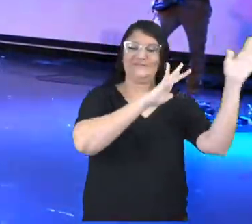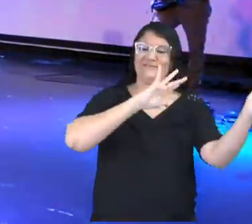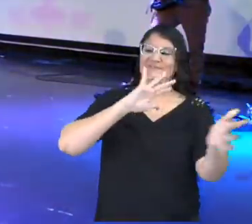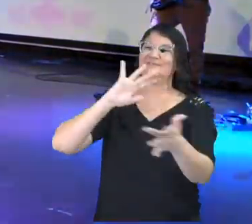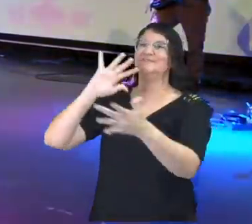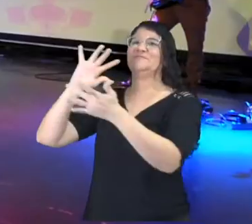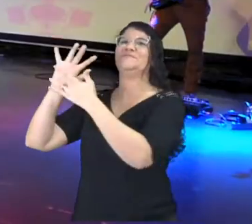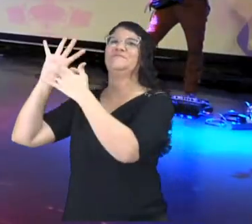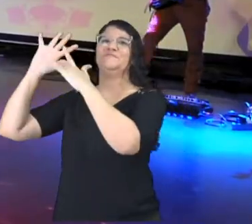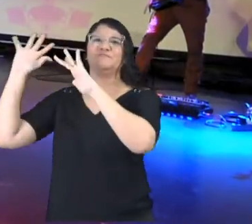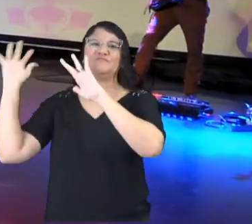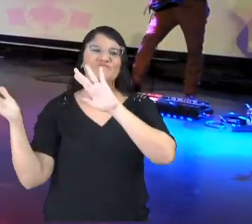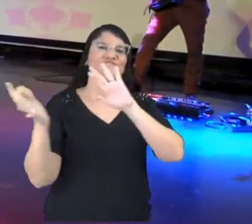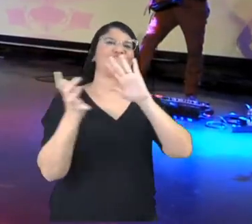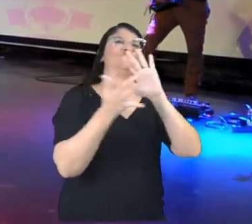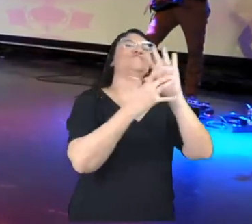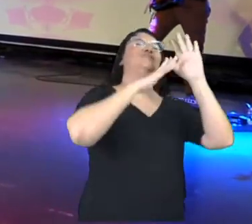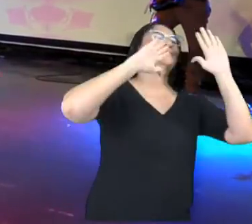Jesus.